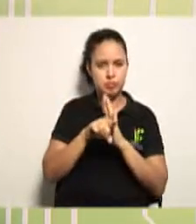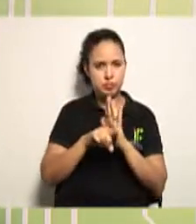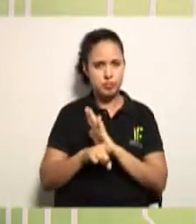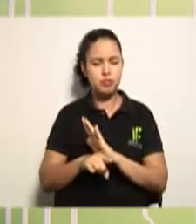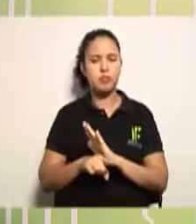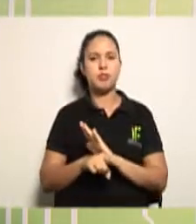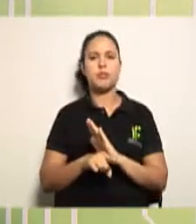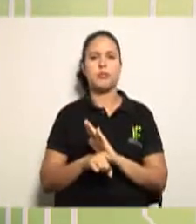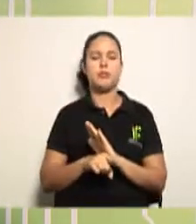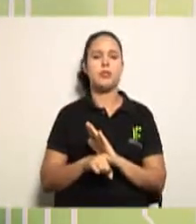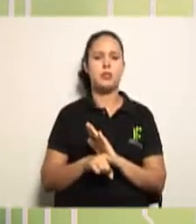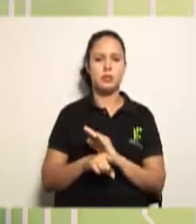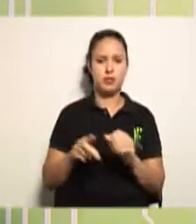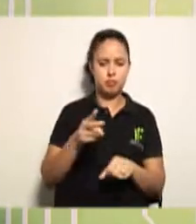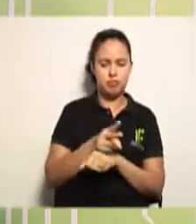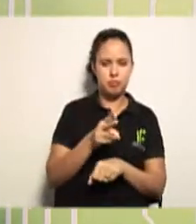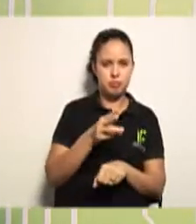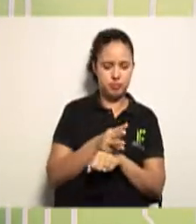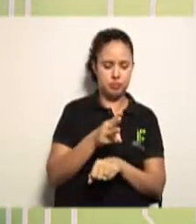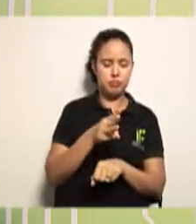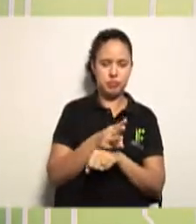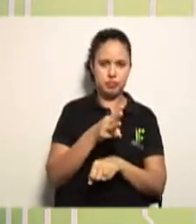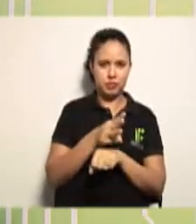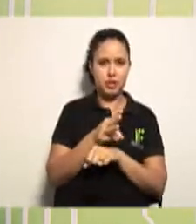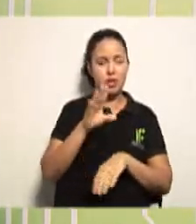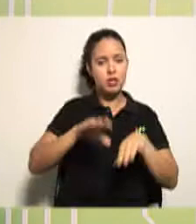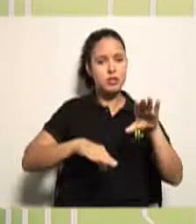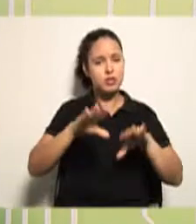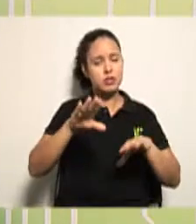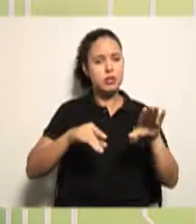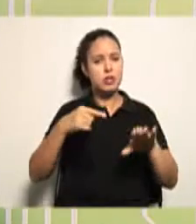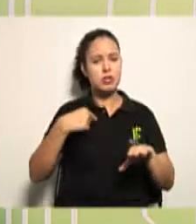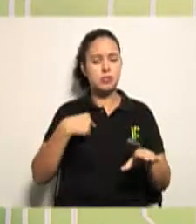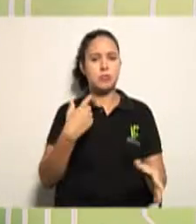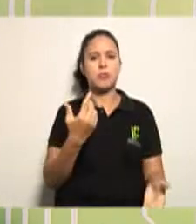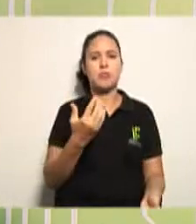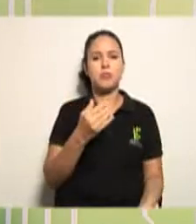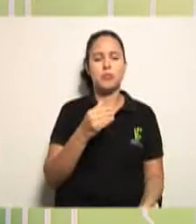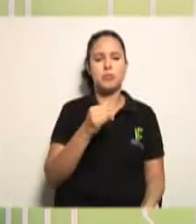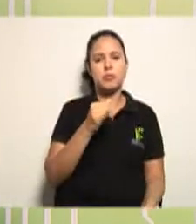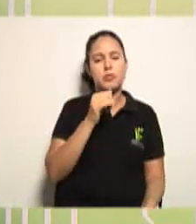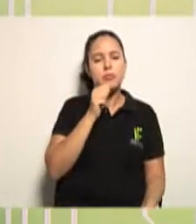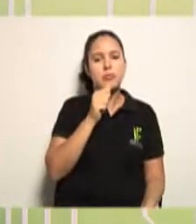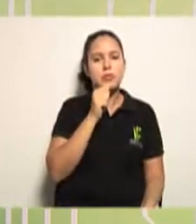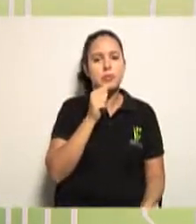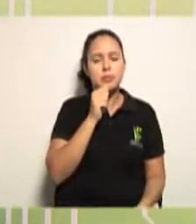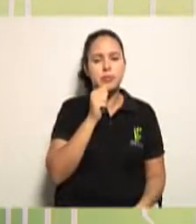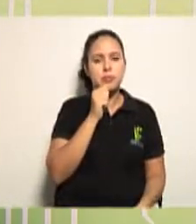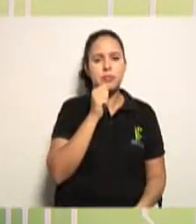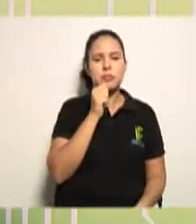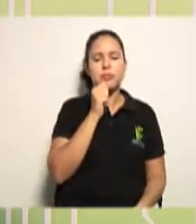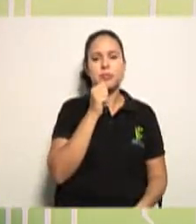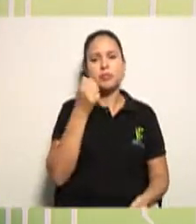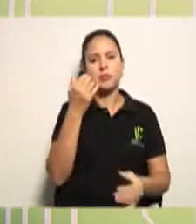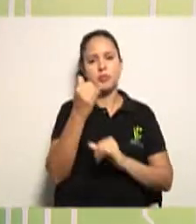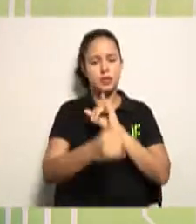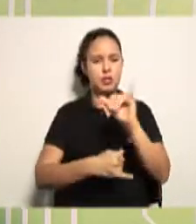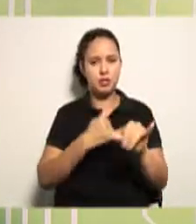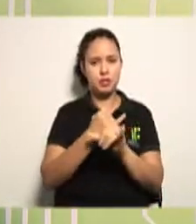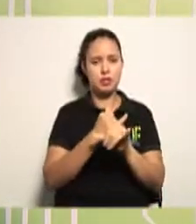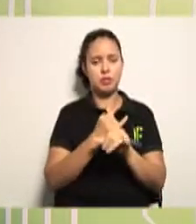de contatos, às vezes eu não consigo navegar na internet, mas eu lá consigo mandar uma pergunta para